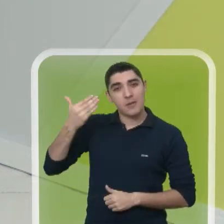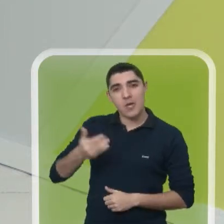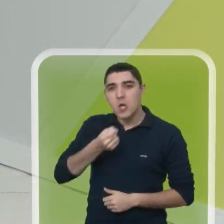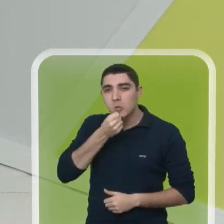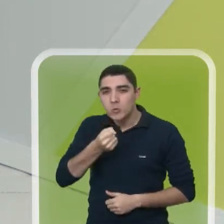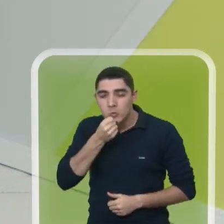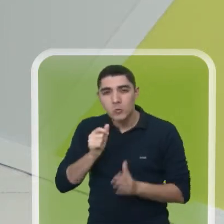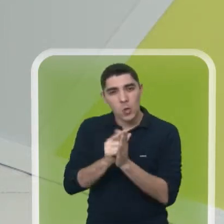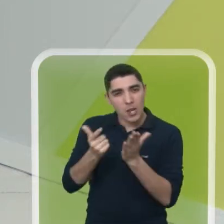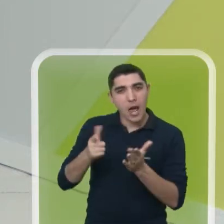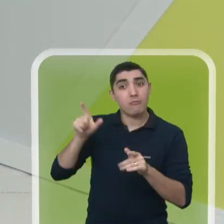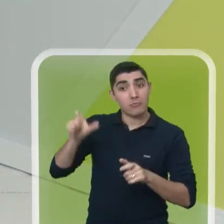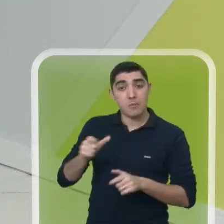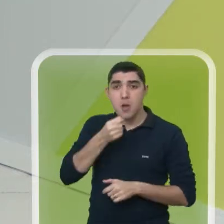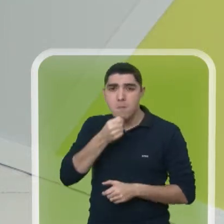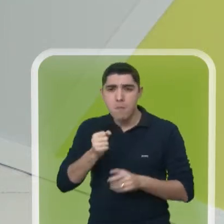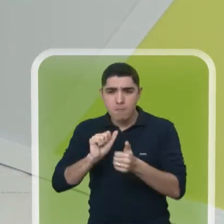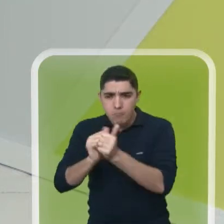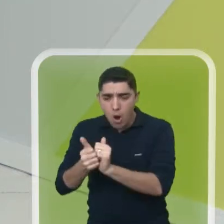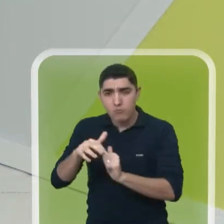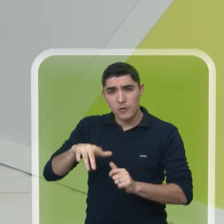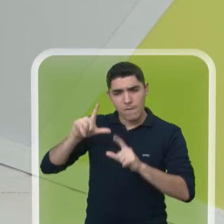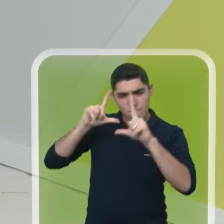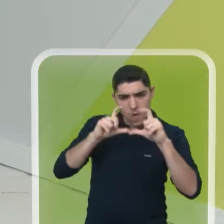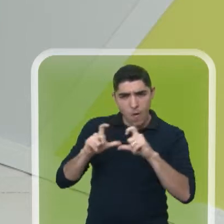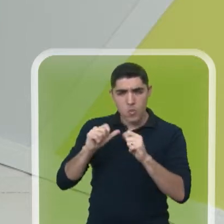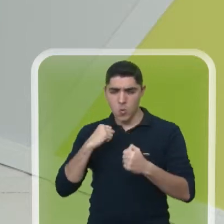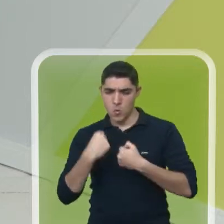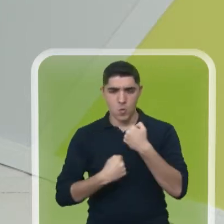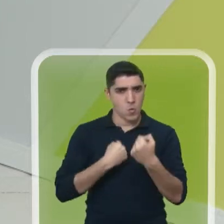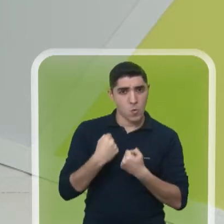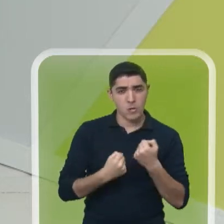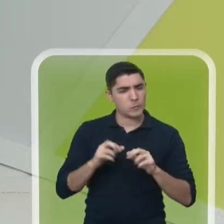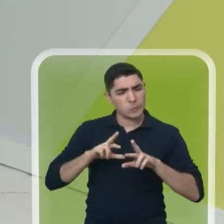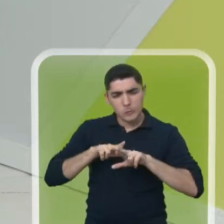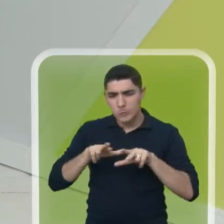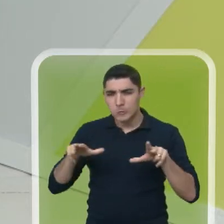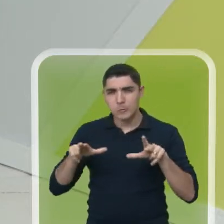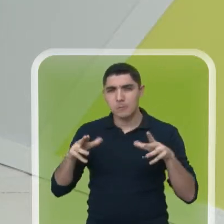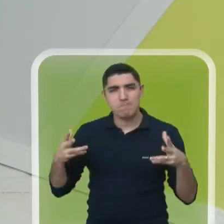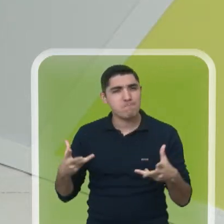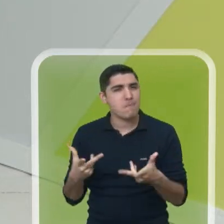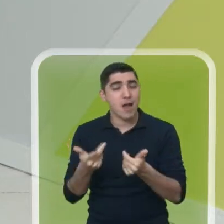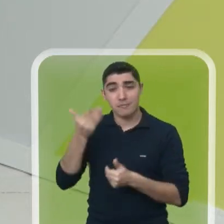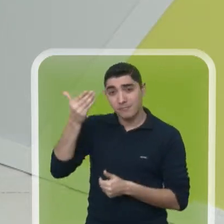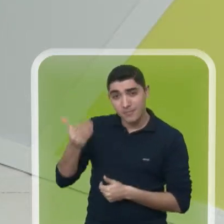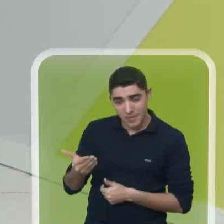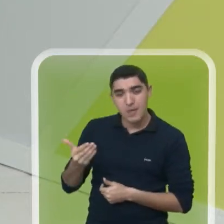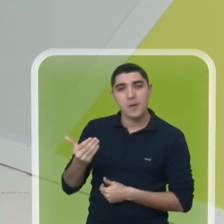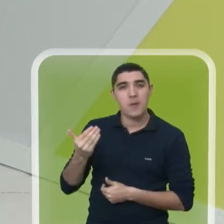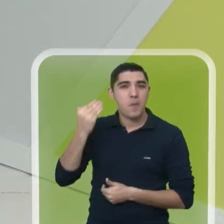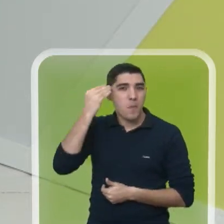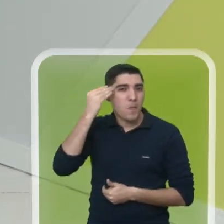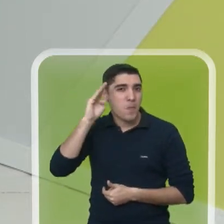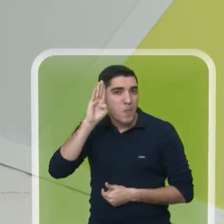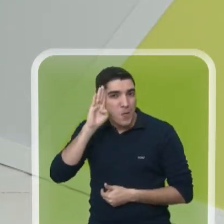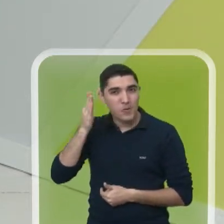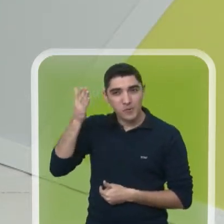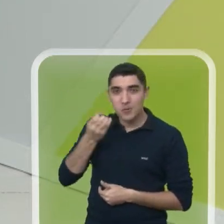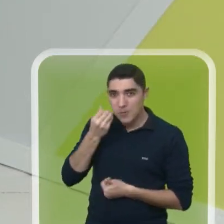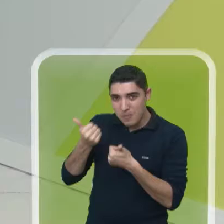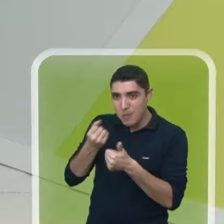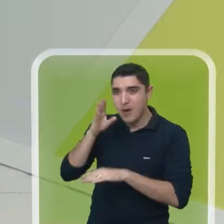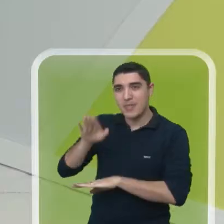jornalista, o repórter esportivo, fotógrafo, maratonista e tudo isso que você imagina, o nosso querido Bruno Castilho. Tudo bem, Brunão?